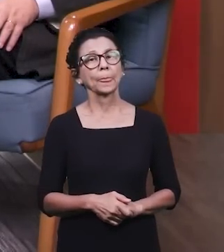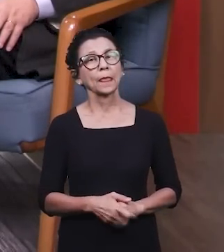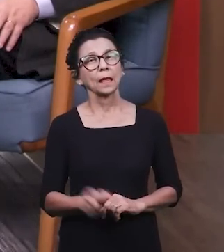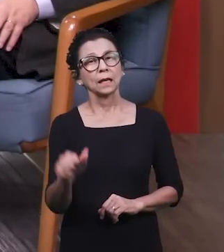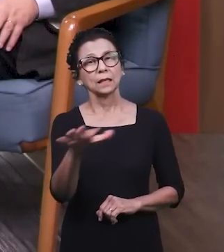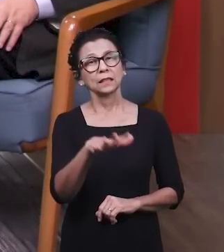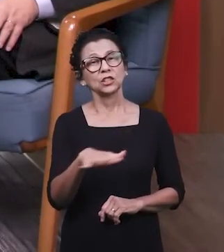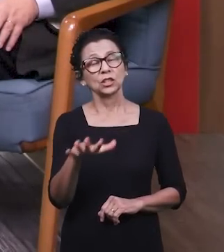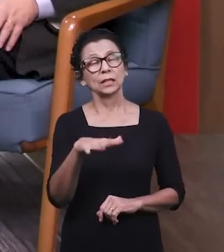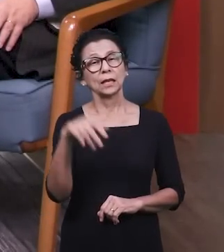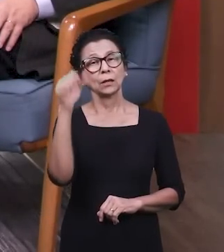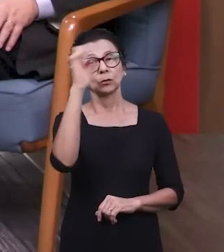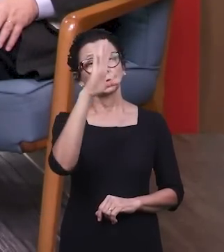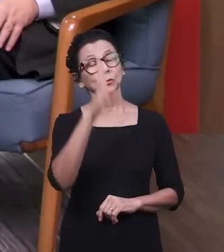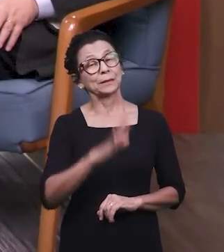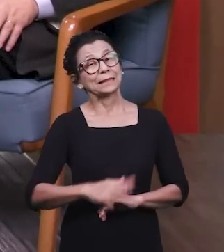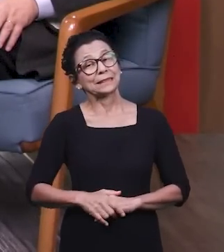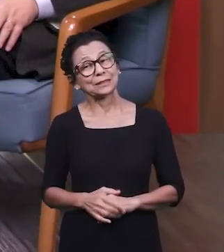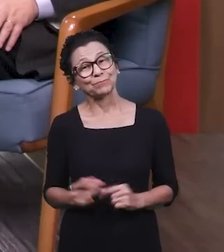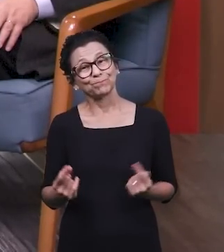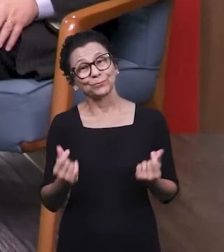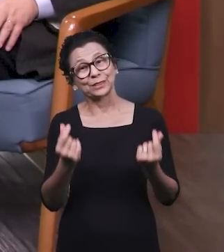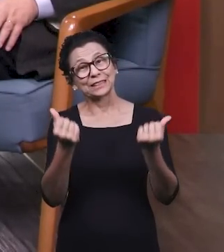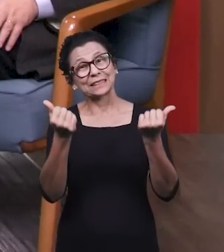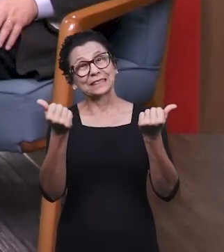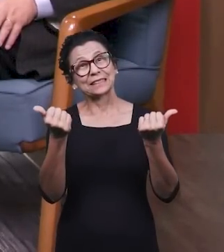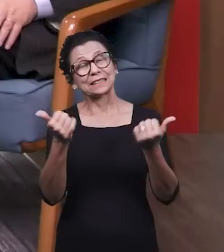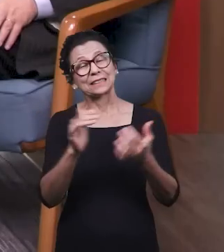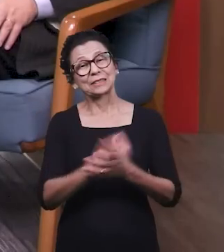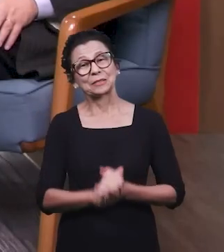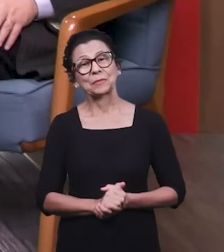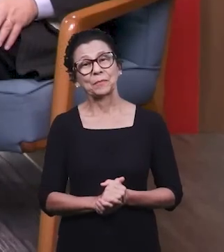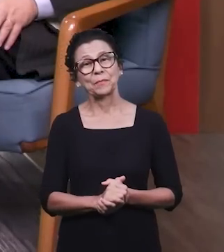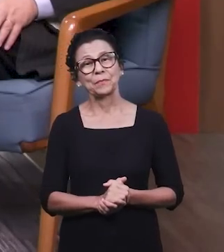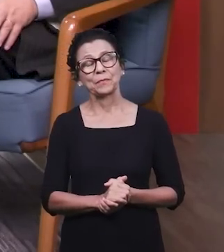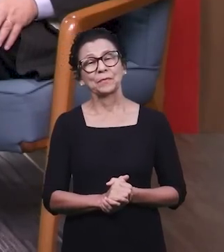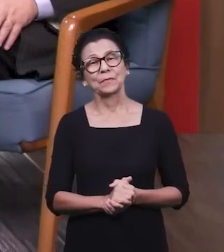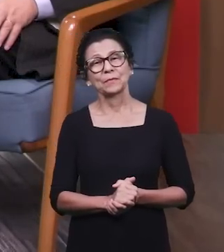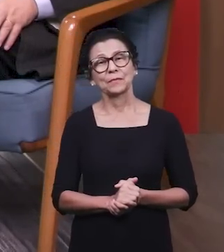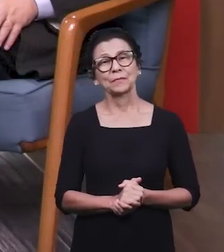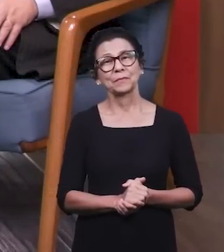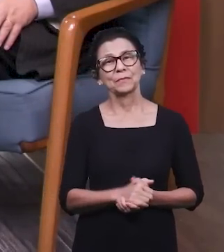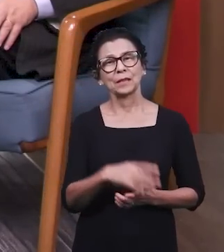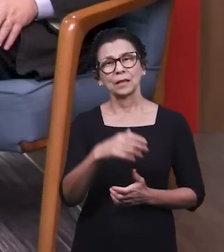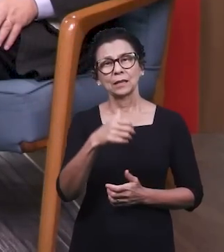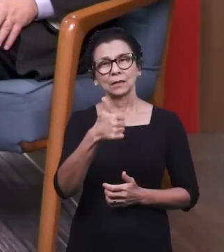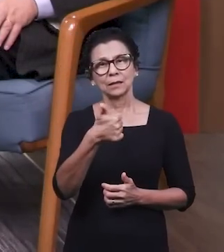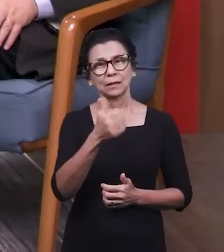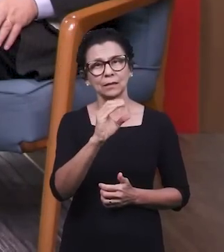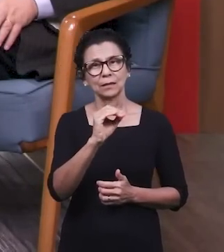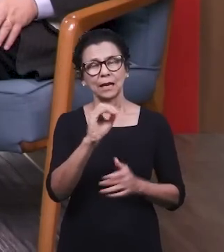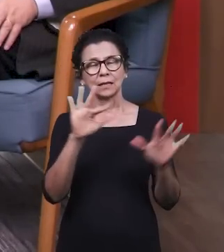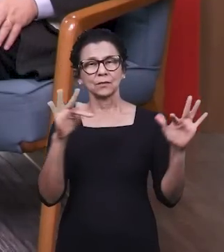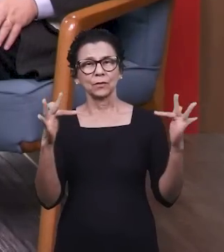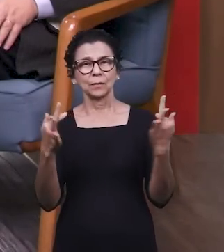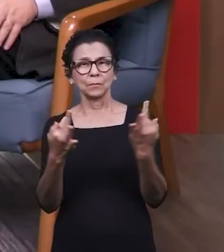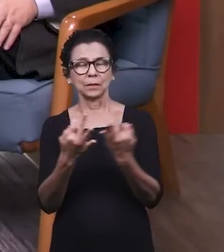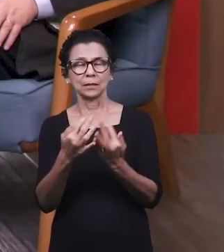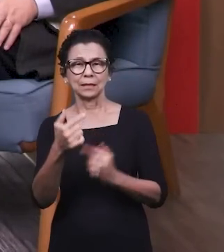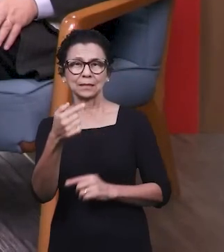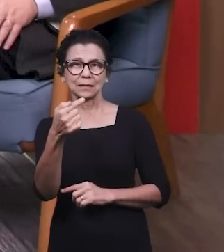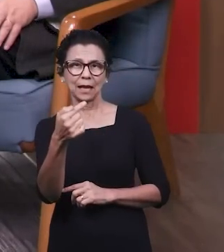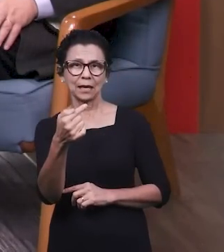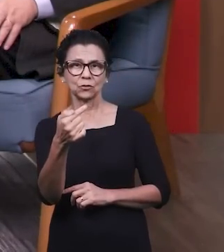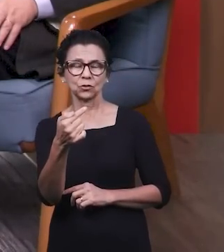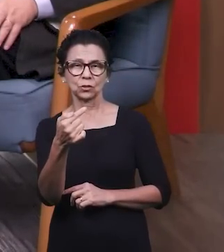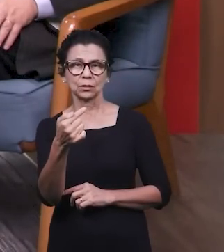que, infelizmente, não é a que nós gostaríamos. 7 em cada 10 famílias tem pelo menos uma dívida, ou seja, tem alguma conta